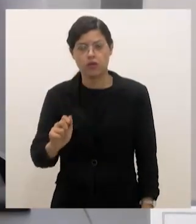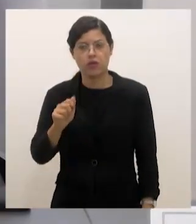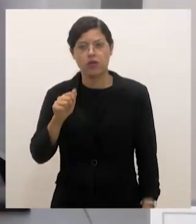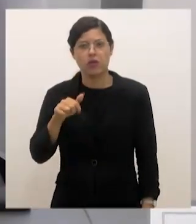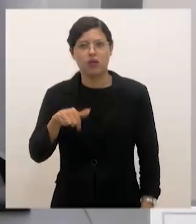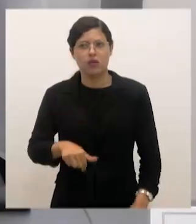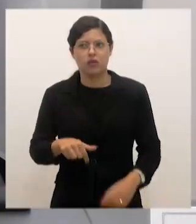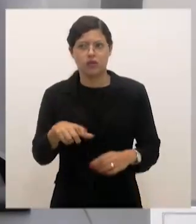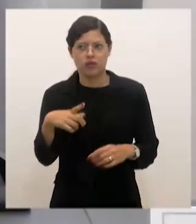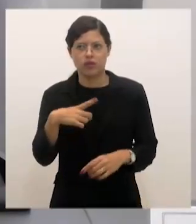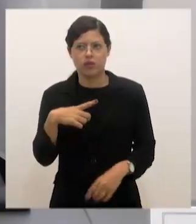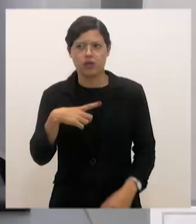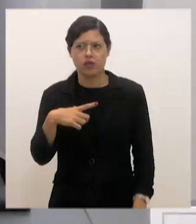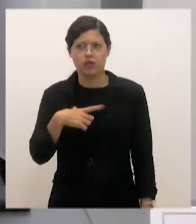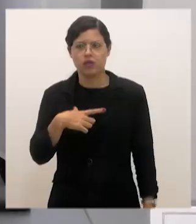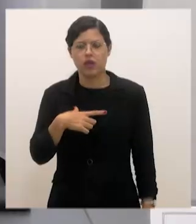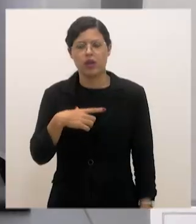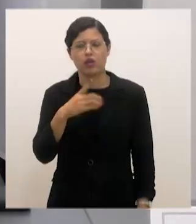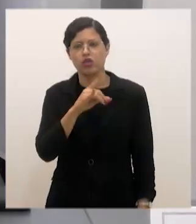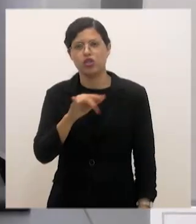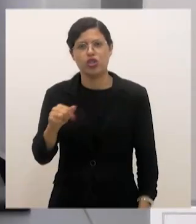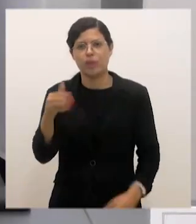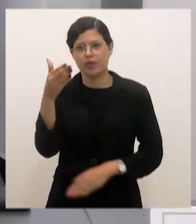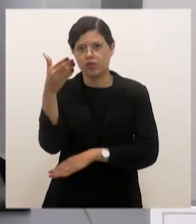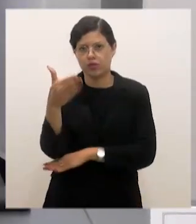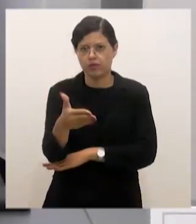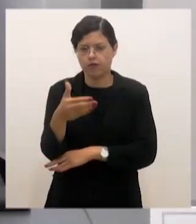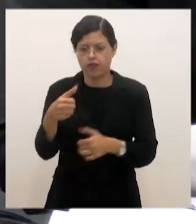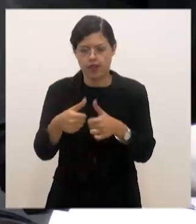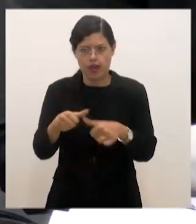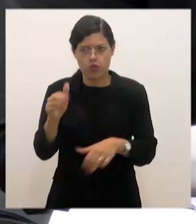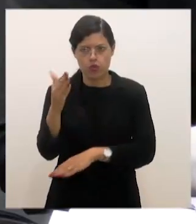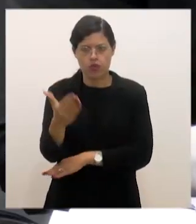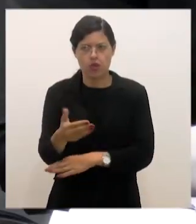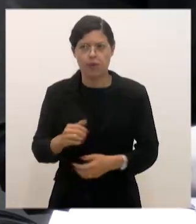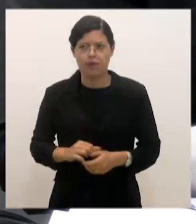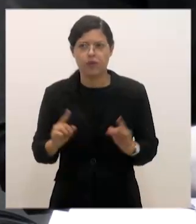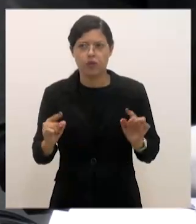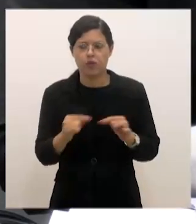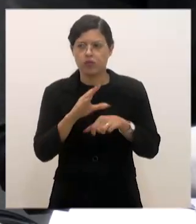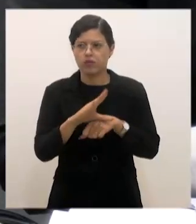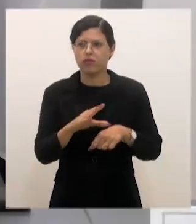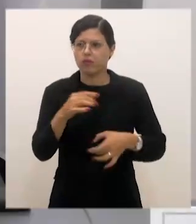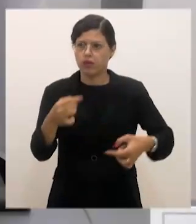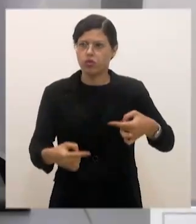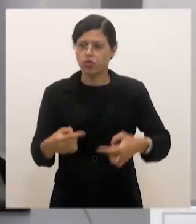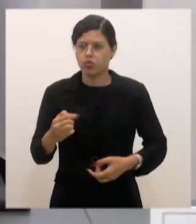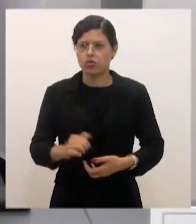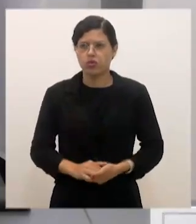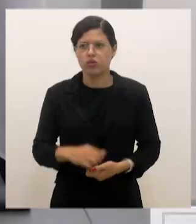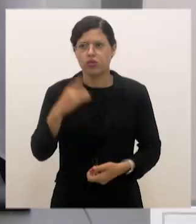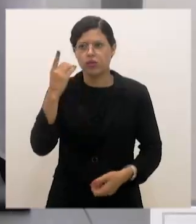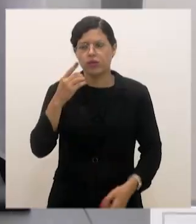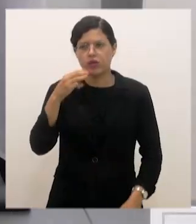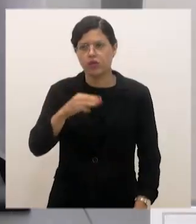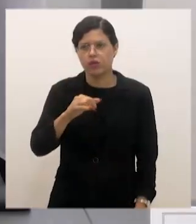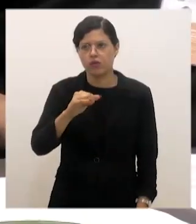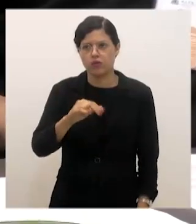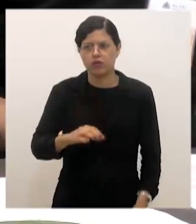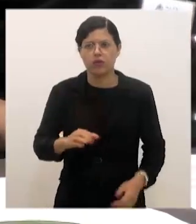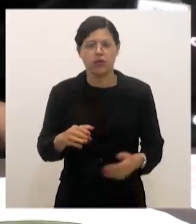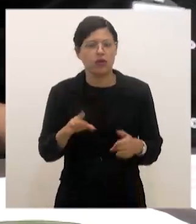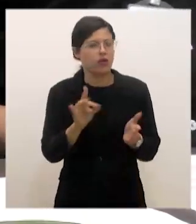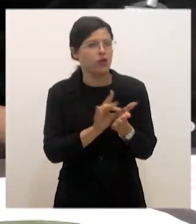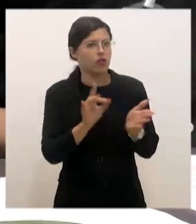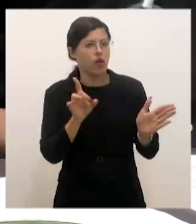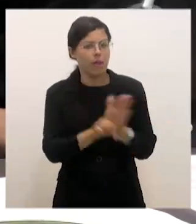hospedagem no Estado do Rio de Janeiro. Para aparecer, deputado Knoploch. Pela constitucionalidade. Para discutir, Para presidente. discutir, deputado Mink. Na verdade, era uma